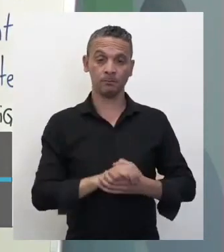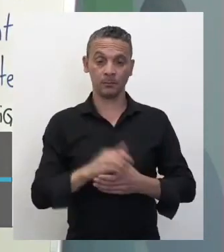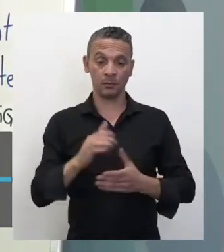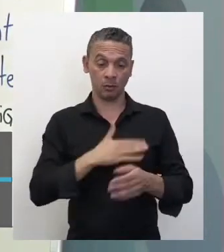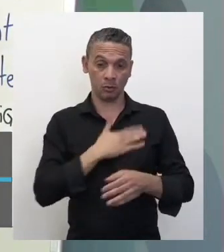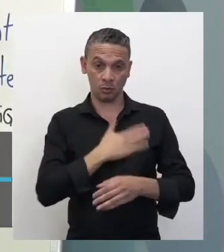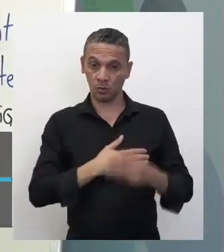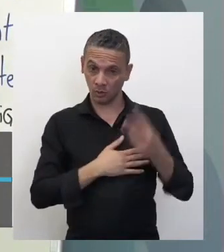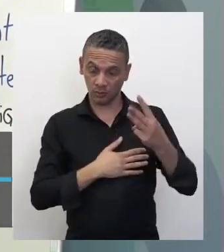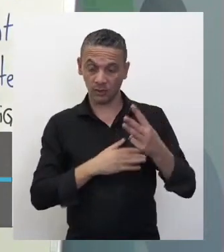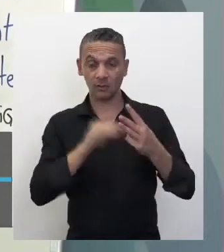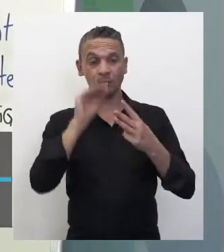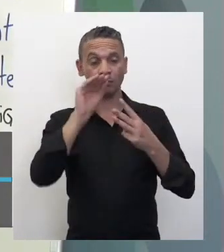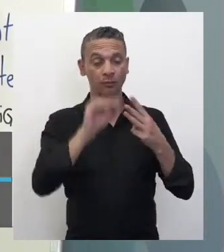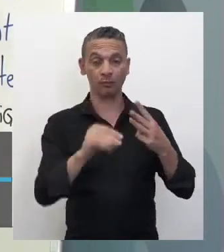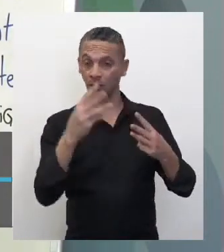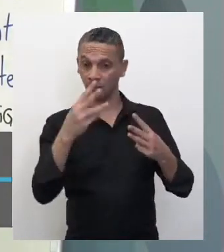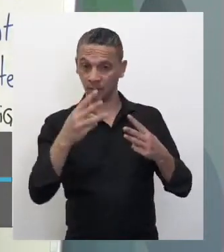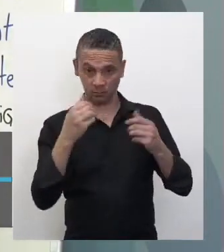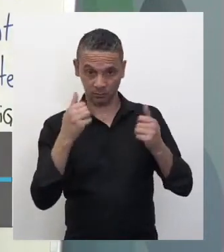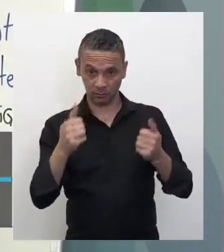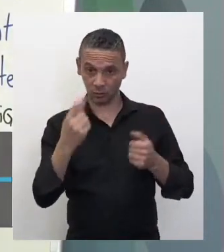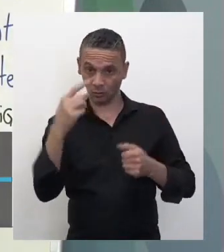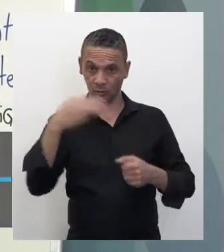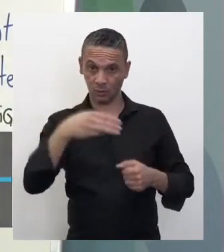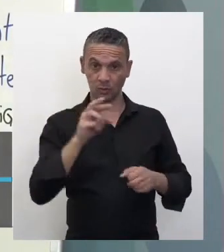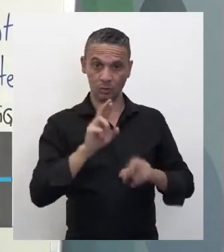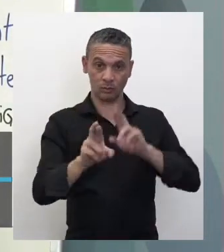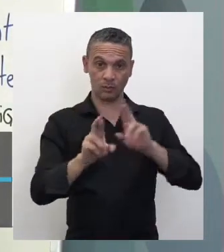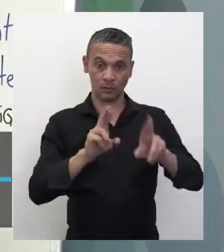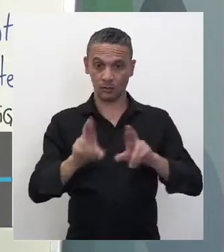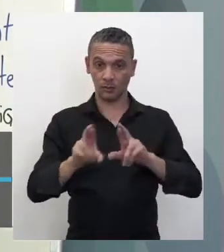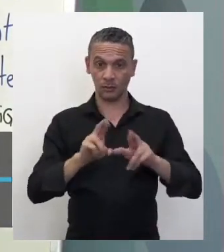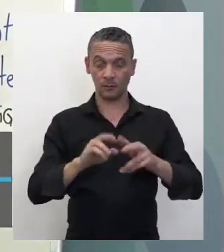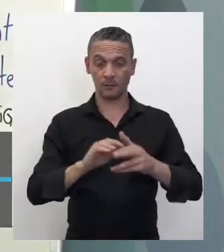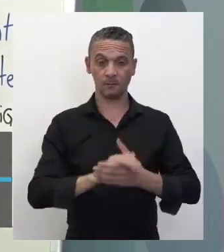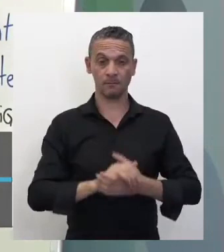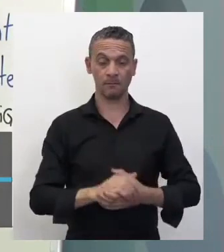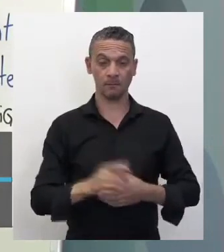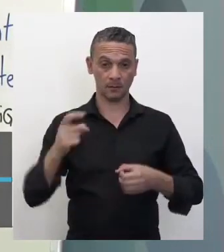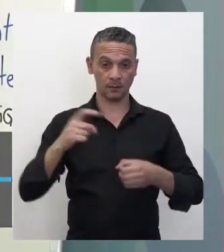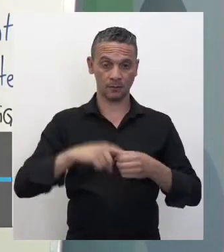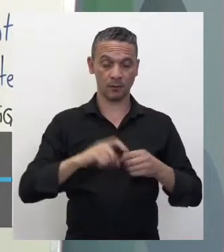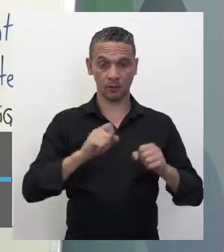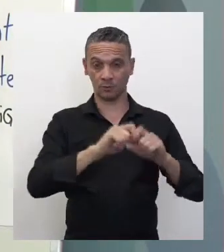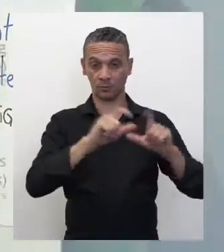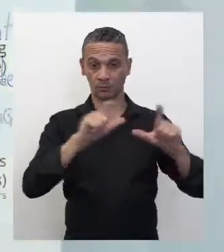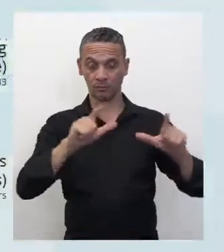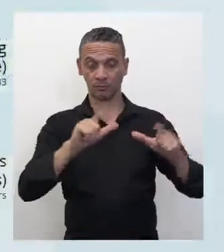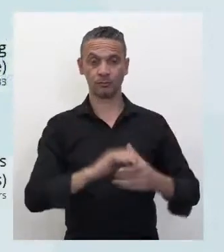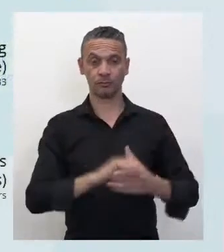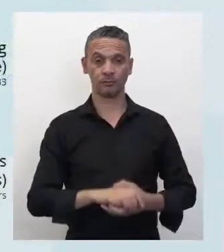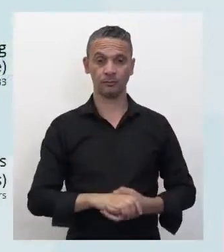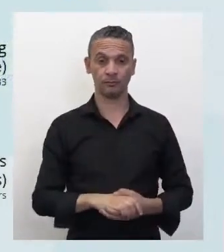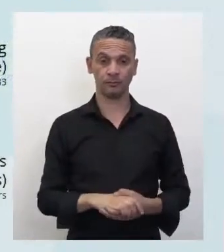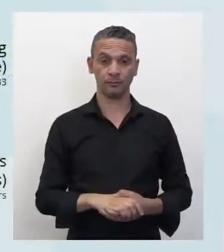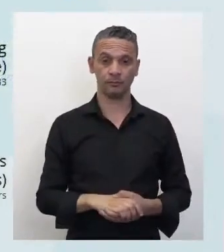gostou das 3, coloca as 3 lá no chat. 1 minutinho, vai lá, responde pra gente, a gente volta daqui a pouco para ver qual que ganhou, ok?